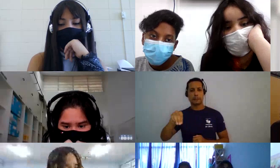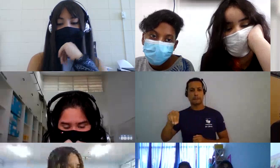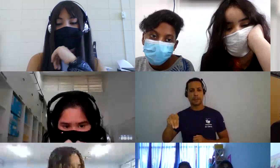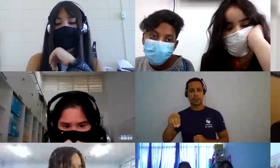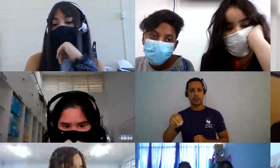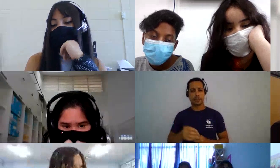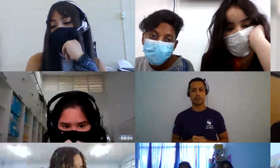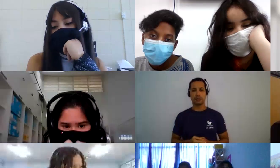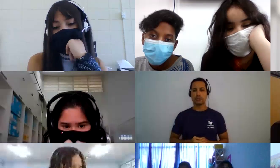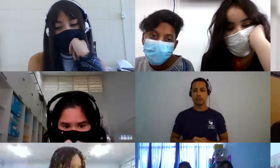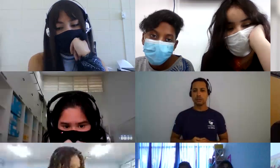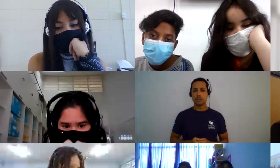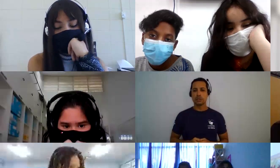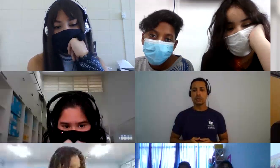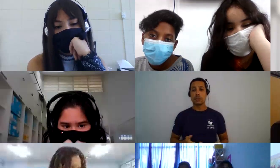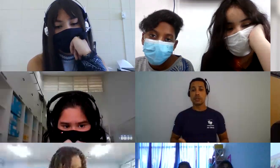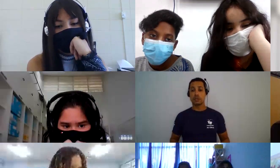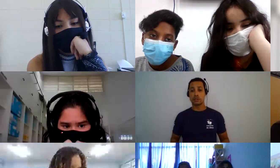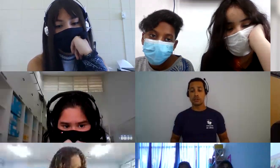não sabe...